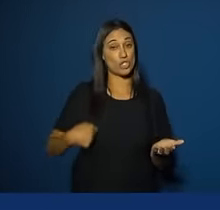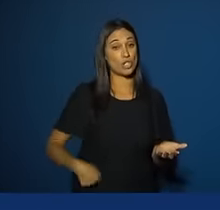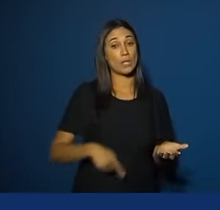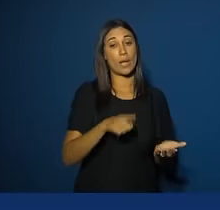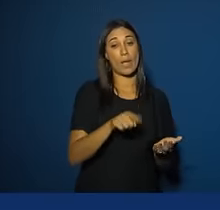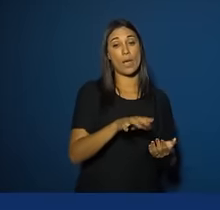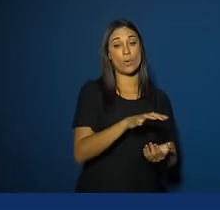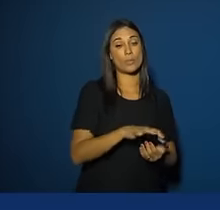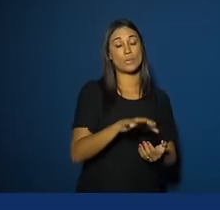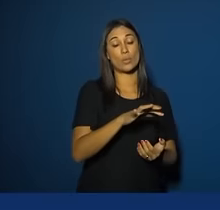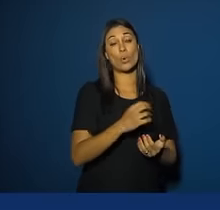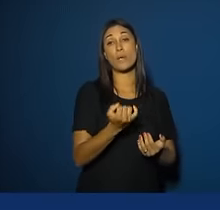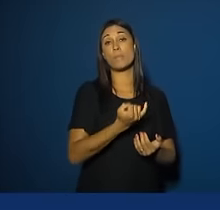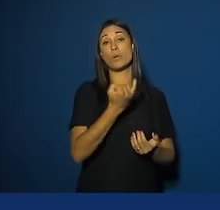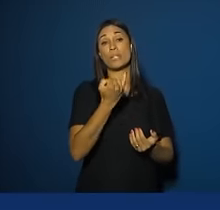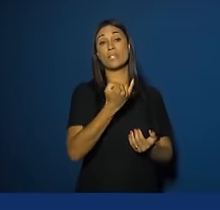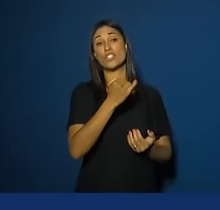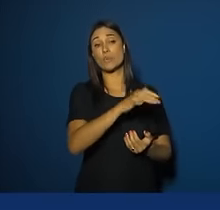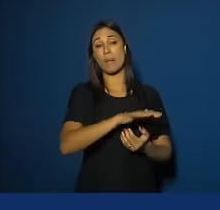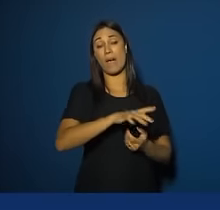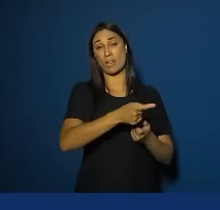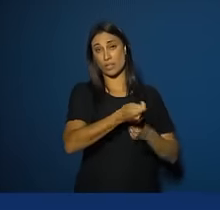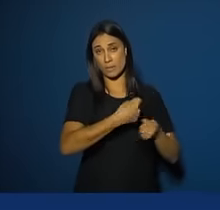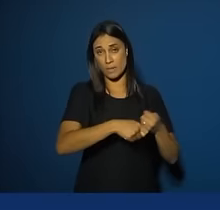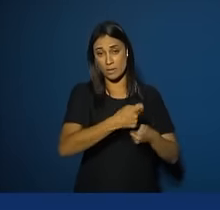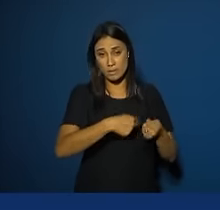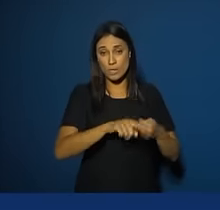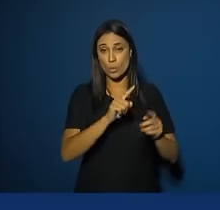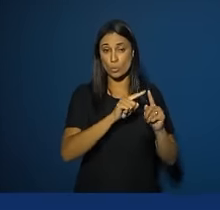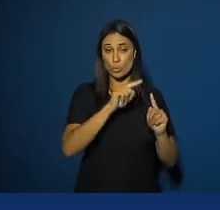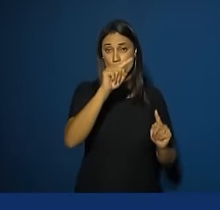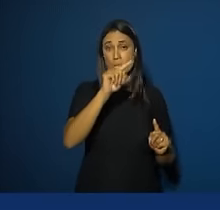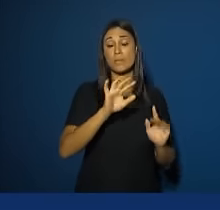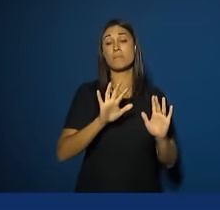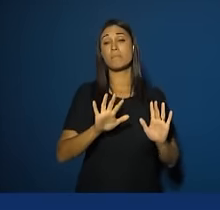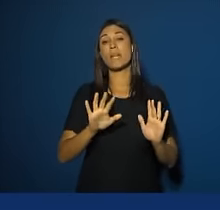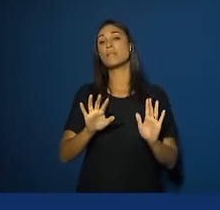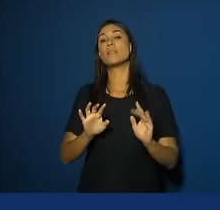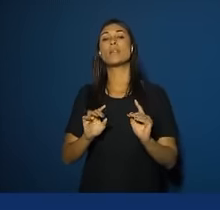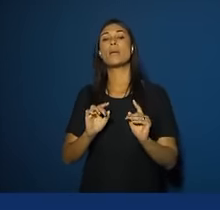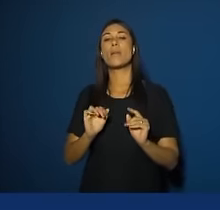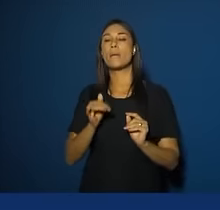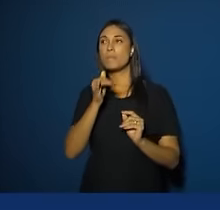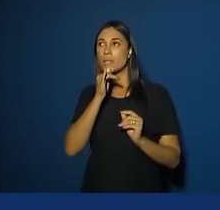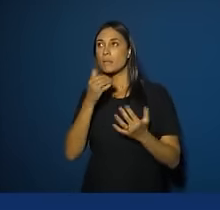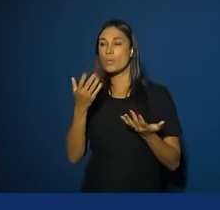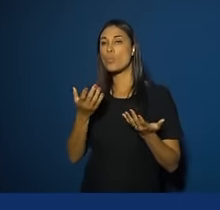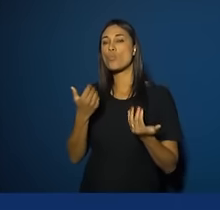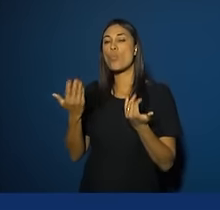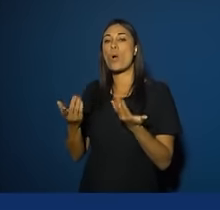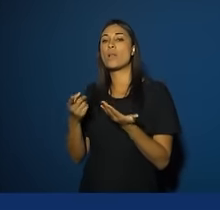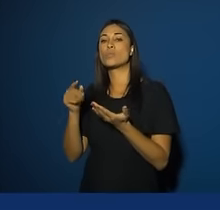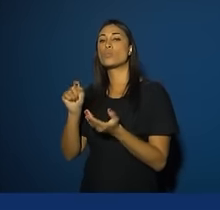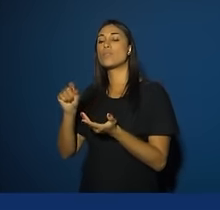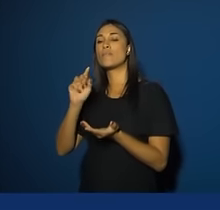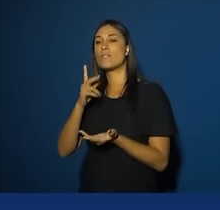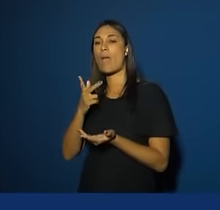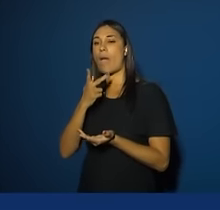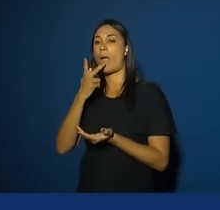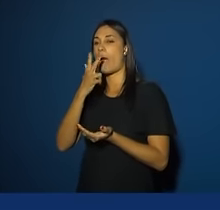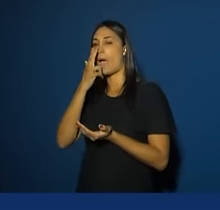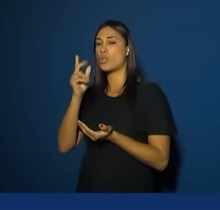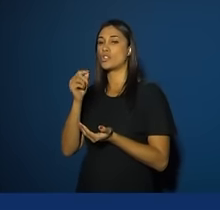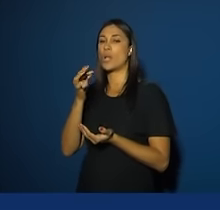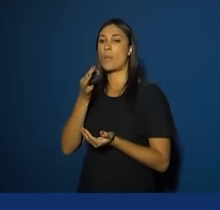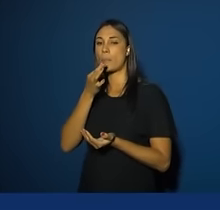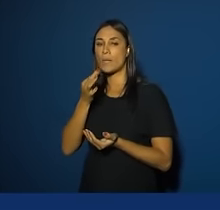setor importante para a Bolsa, é um setor grande no índice. Né? Então, queria saber de você, Caldas, quais são as suas apostas setoriais e no